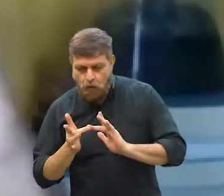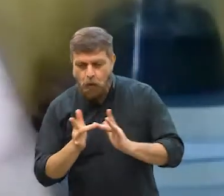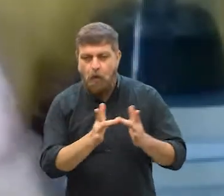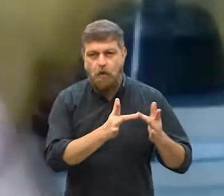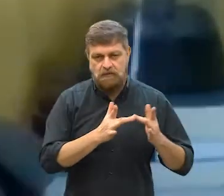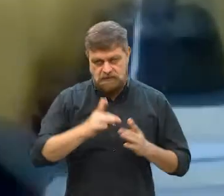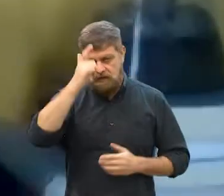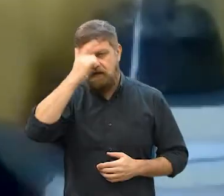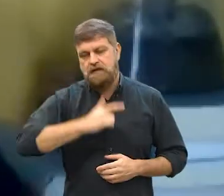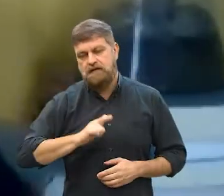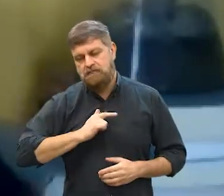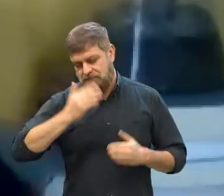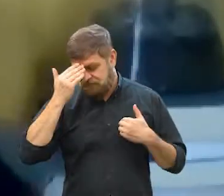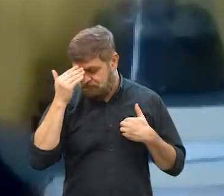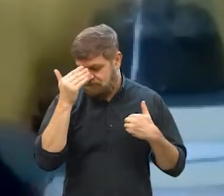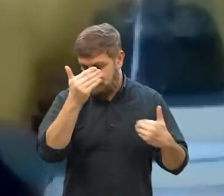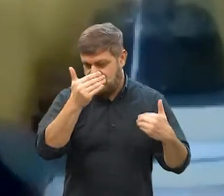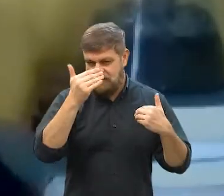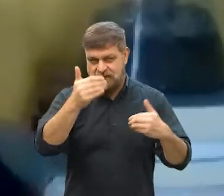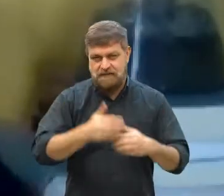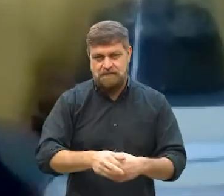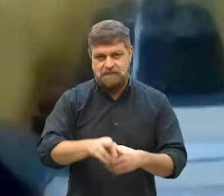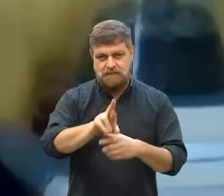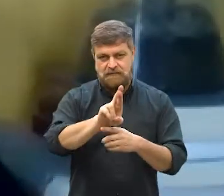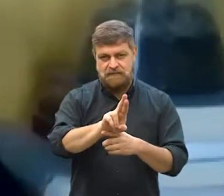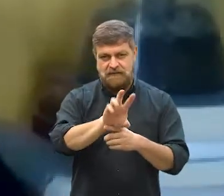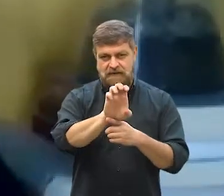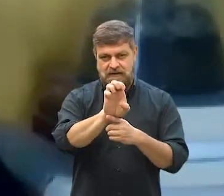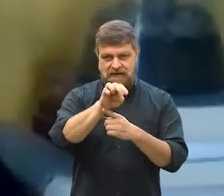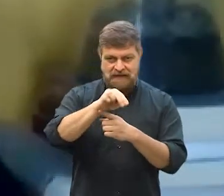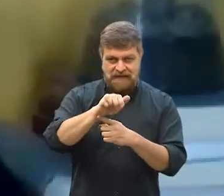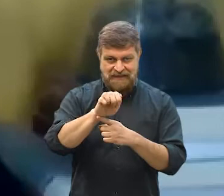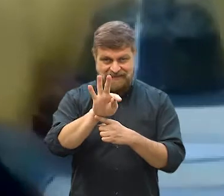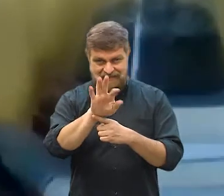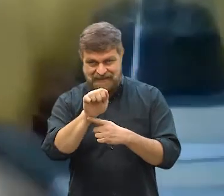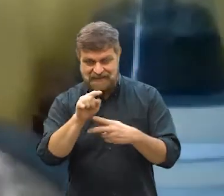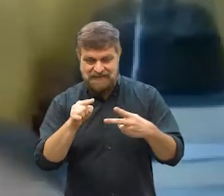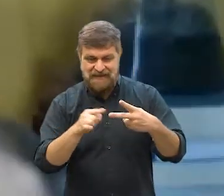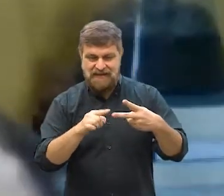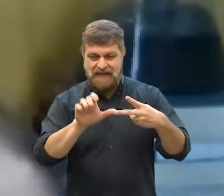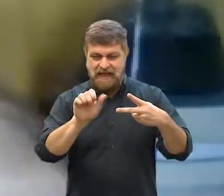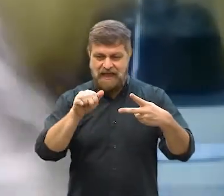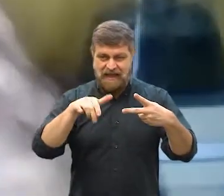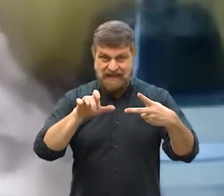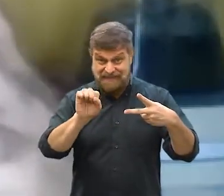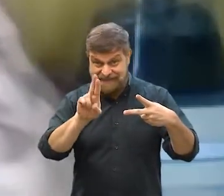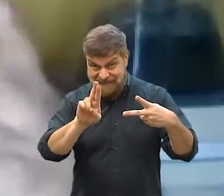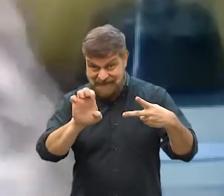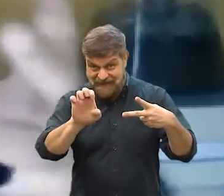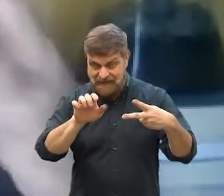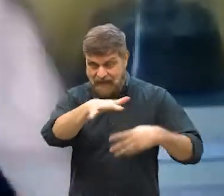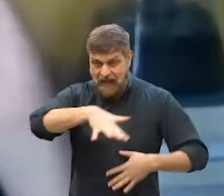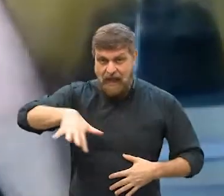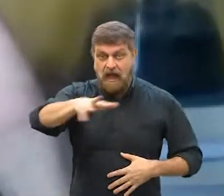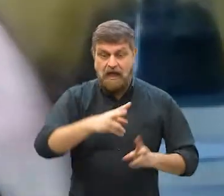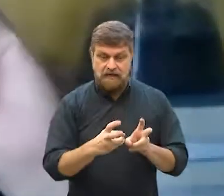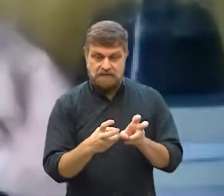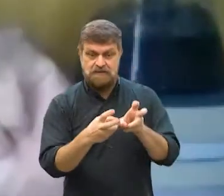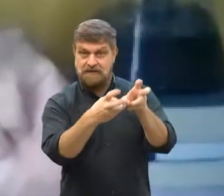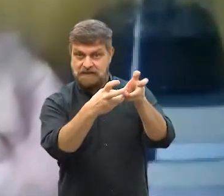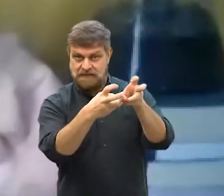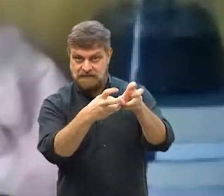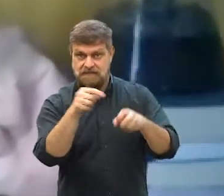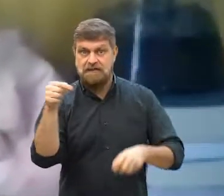contatos jogo os contatos que agradeço muito a Renata preterno de Almeida e o André Sasse na área de Oncologia que também é uma referência